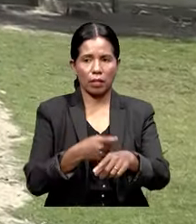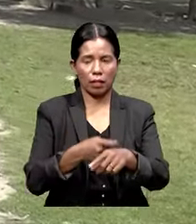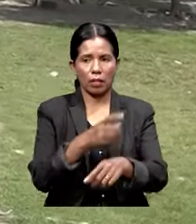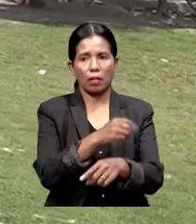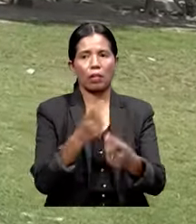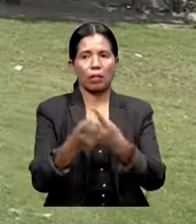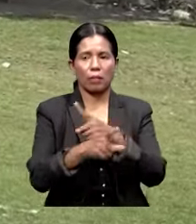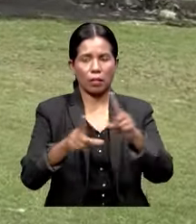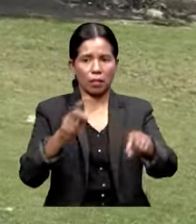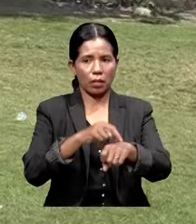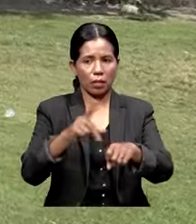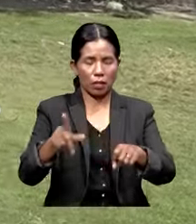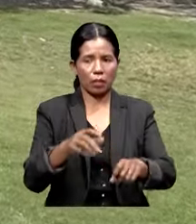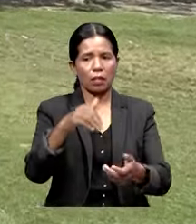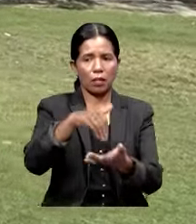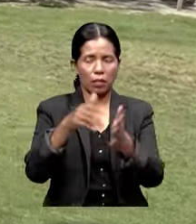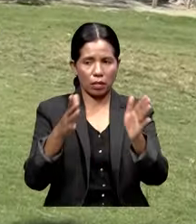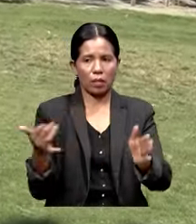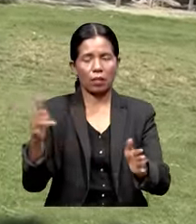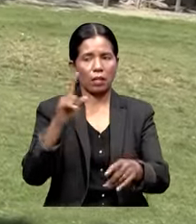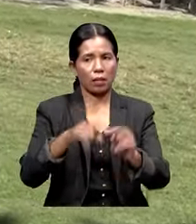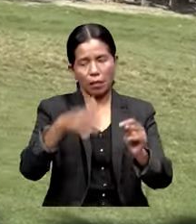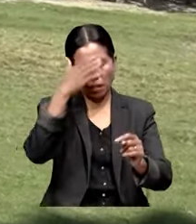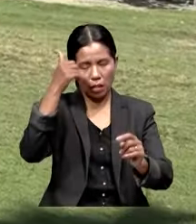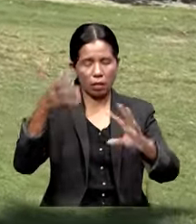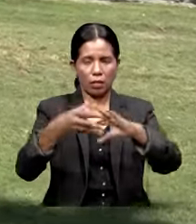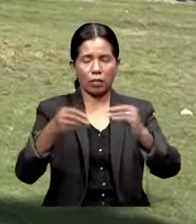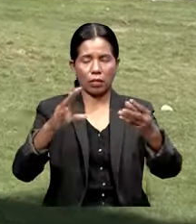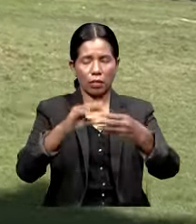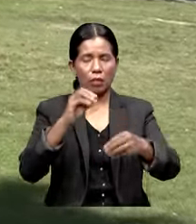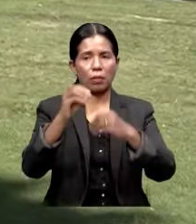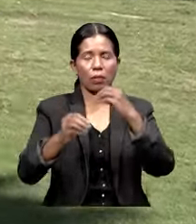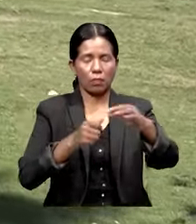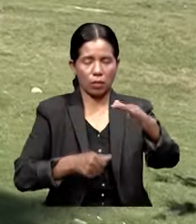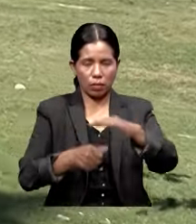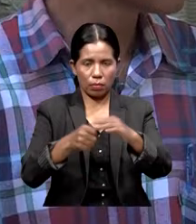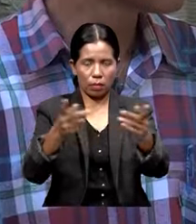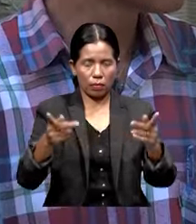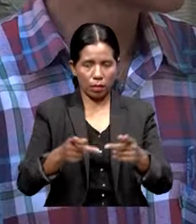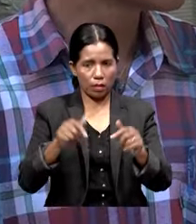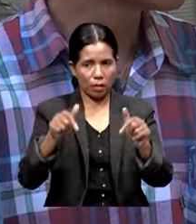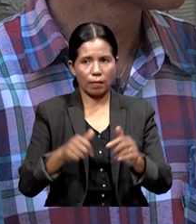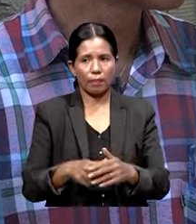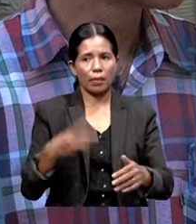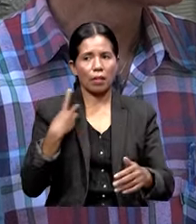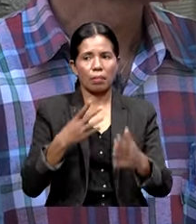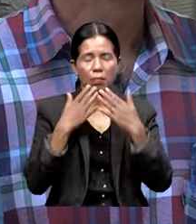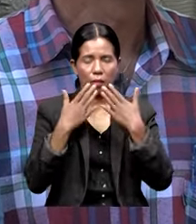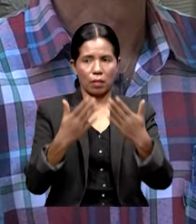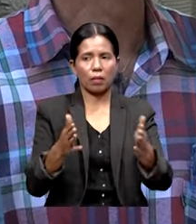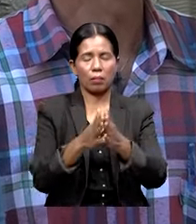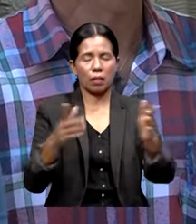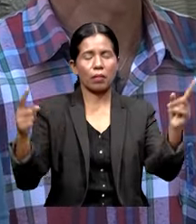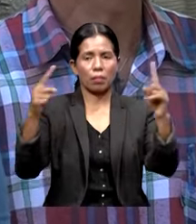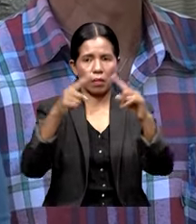pela libertação nacional. A tu não é estudante, se ela bela lua a história, quando vai abrigo, né? No dar autoridade, né? A minha foi agradecer muito, vai a